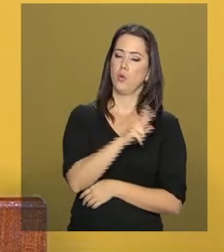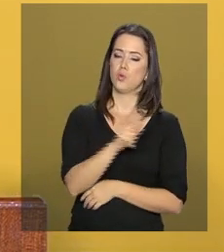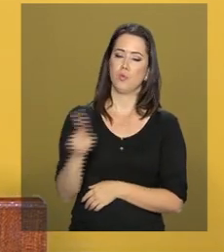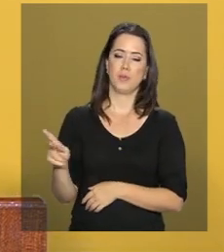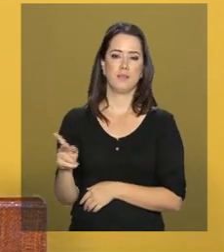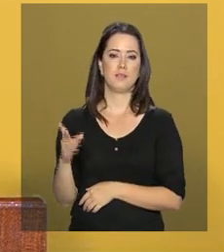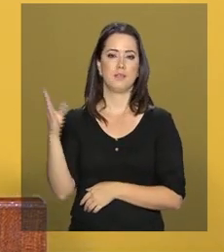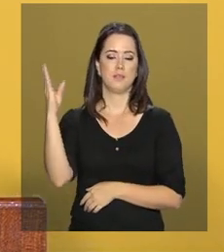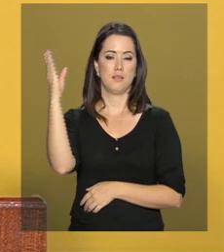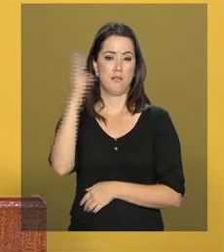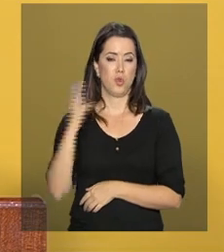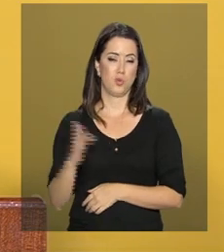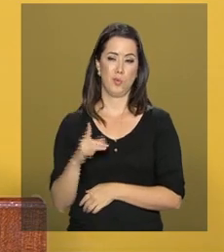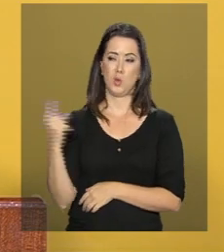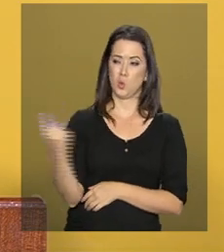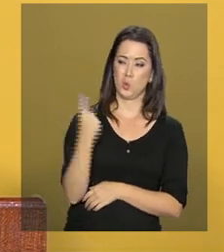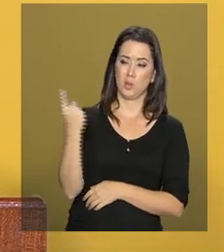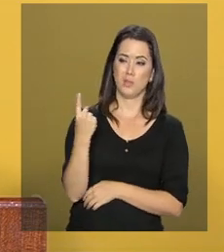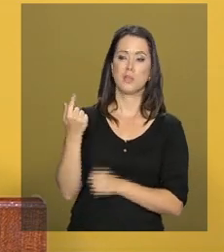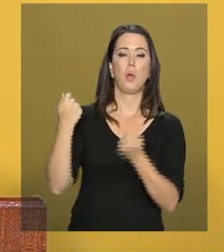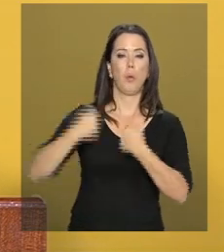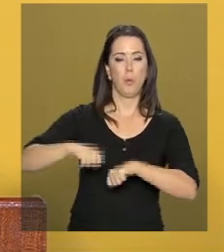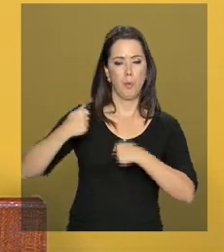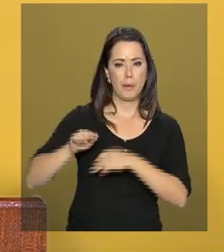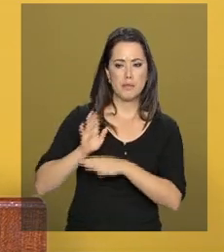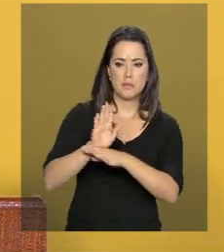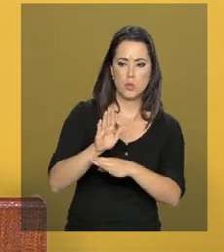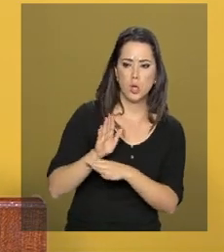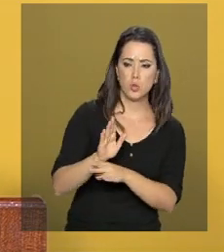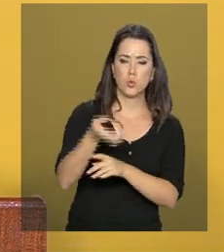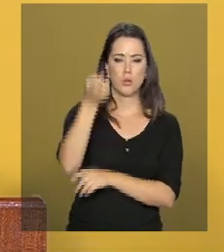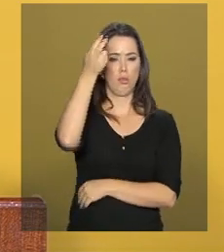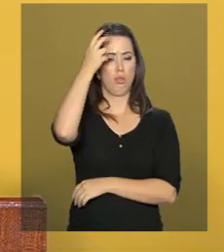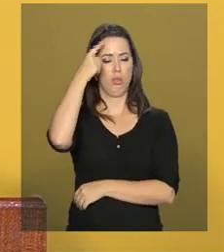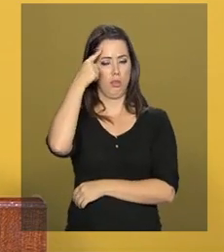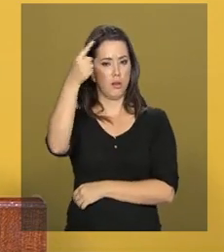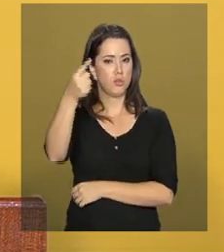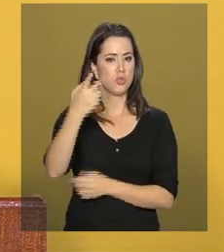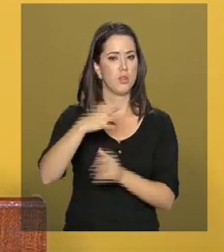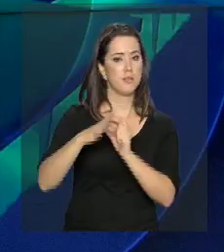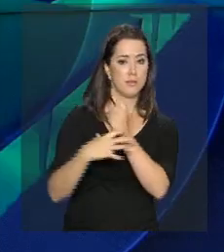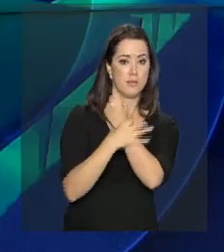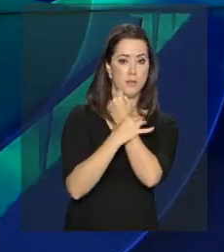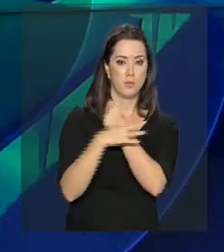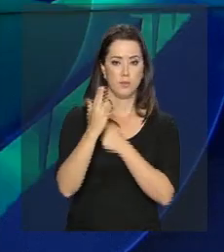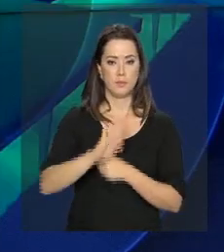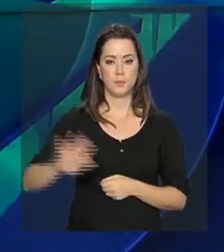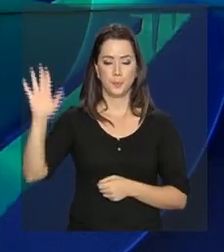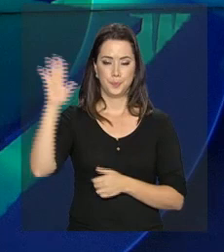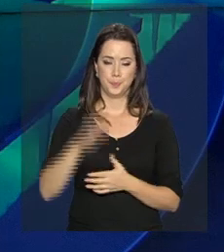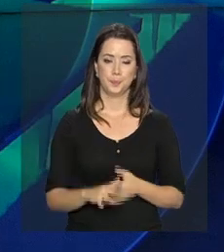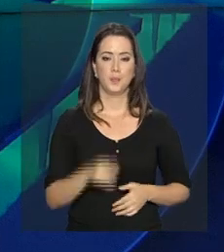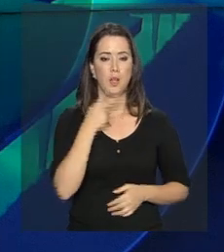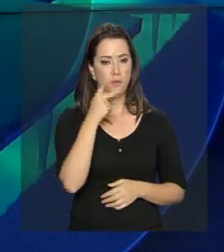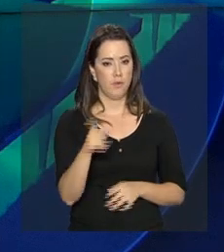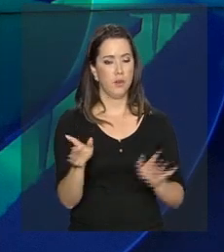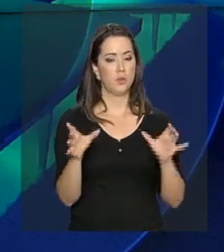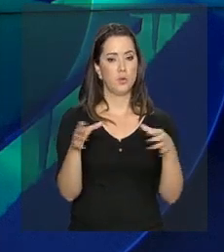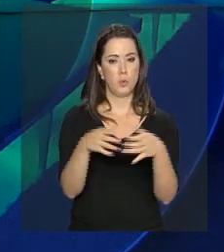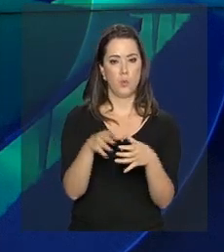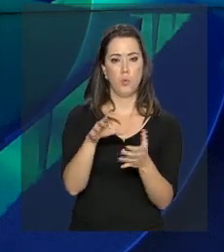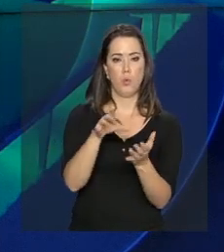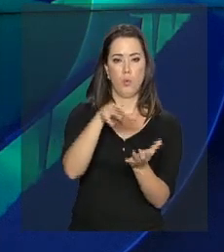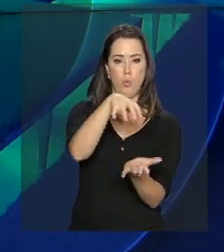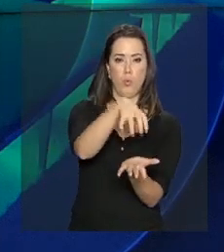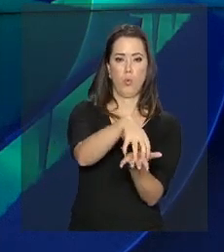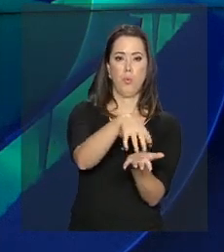de um assessoramento direto em matéria de inteligência e segurança nacional e ainda sobre o gabinete de